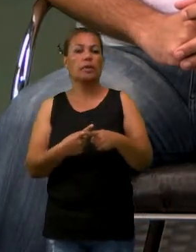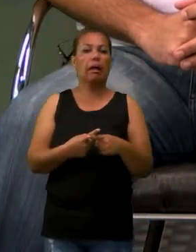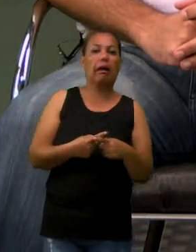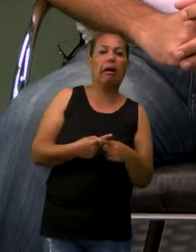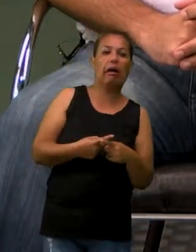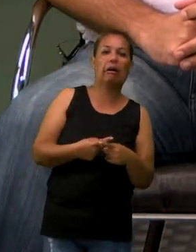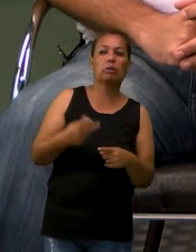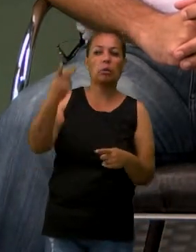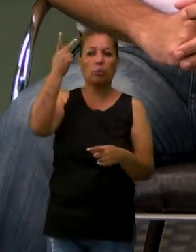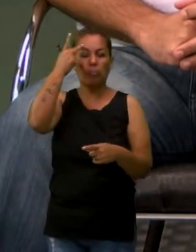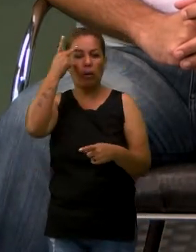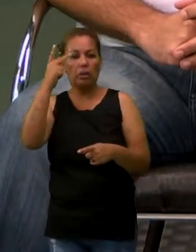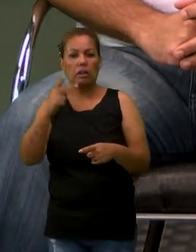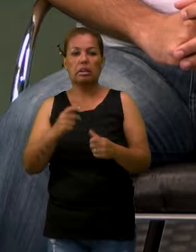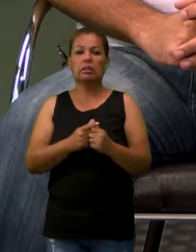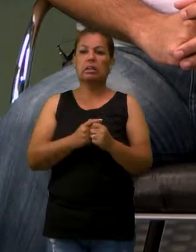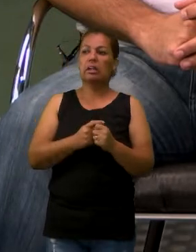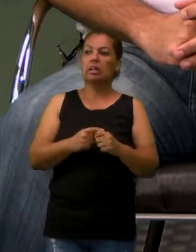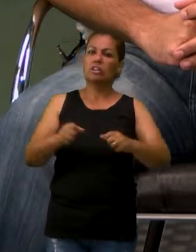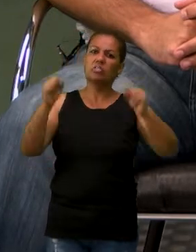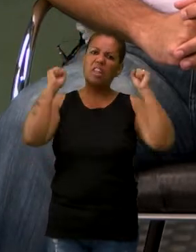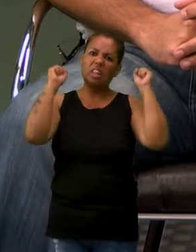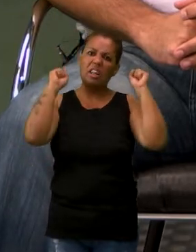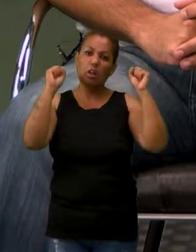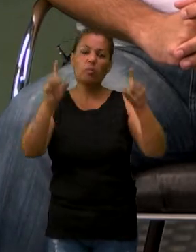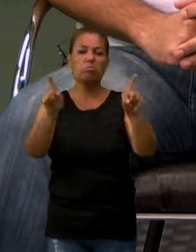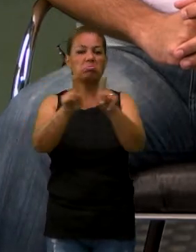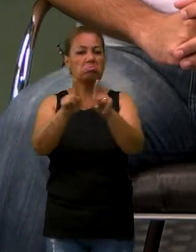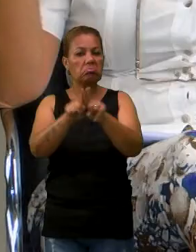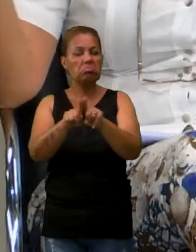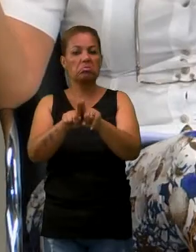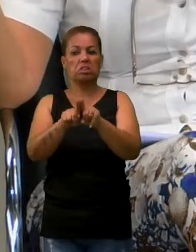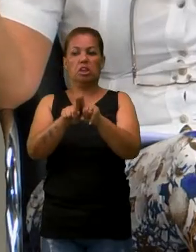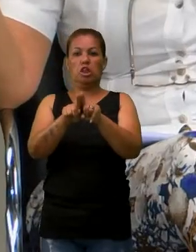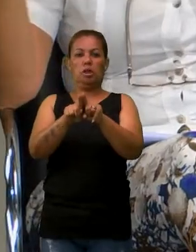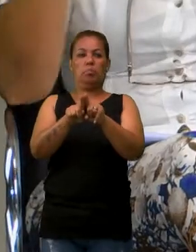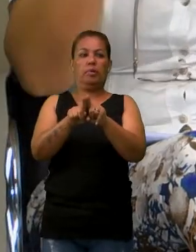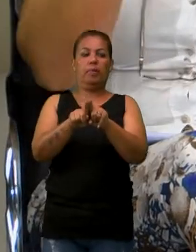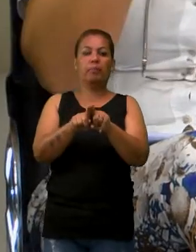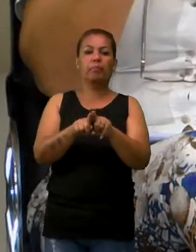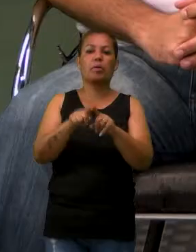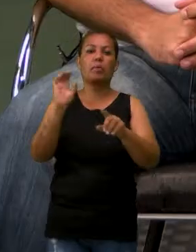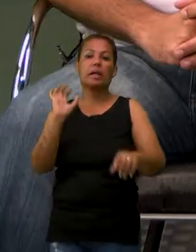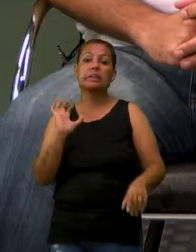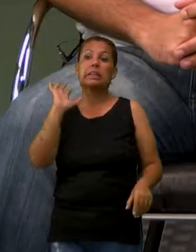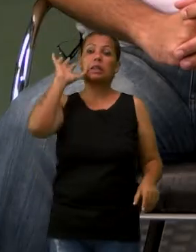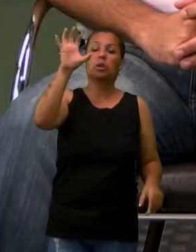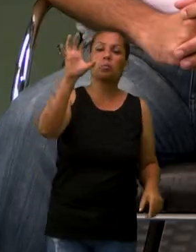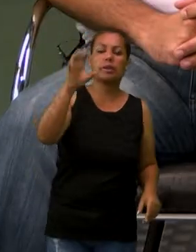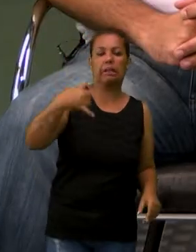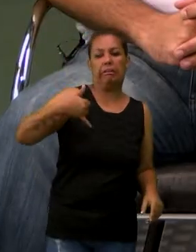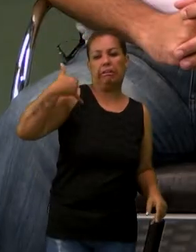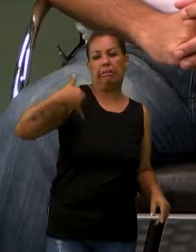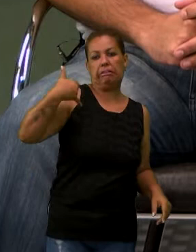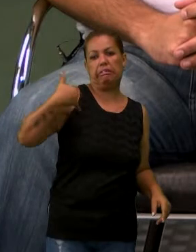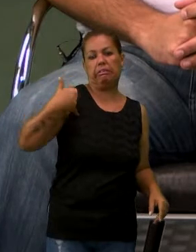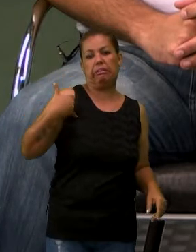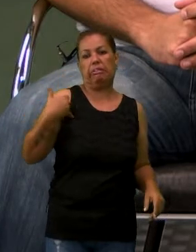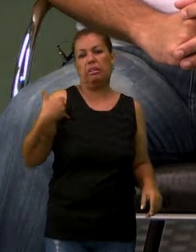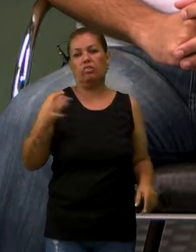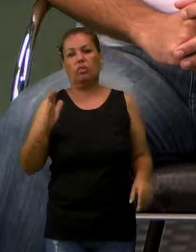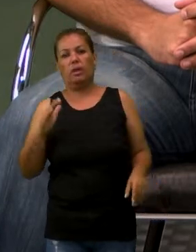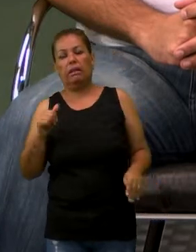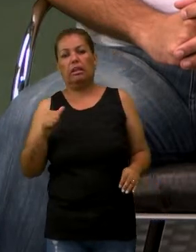foi campeão tudo algumas coisas assim mas é esse mas basquete a questão da idade já não é que nenhum